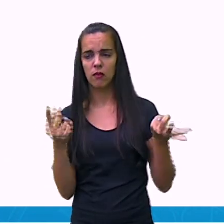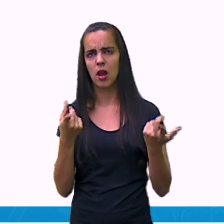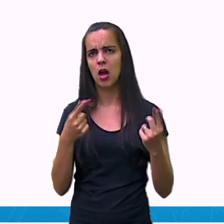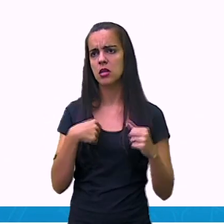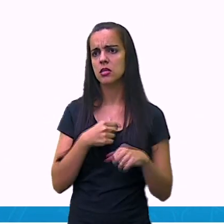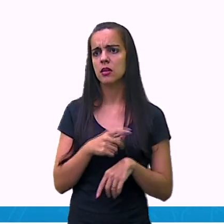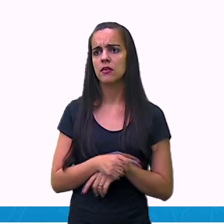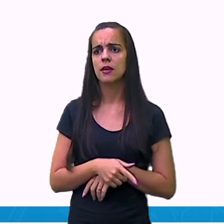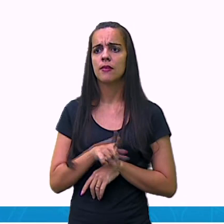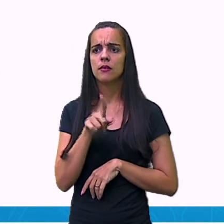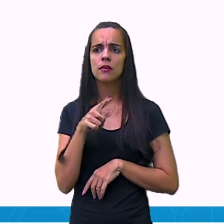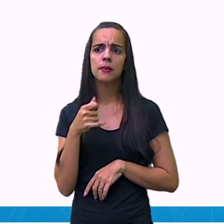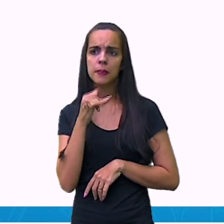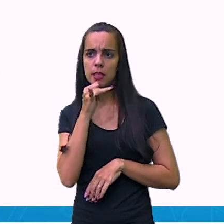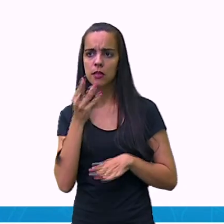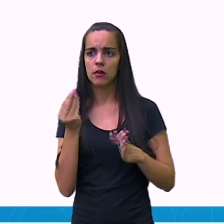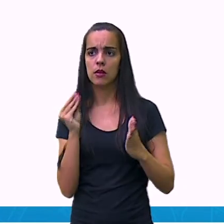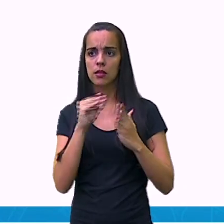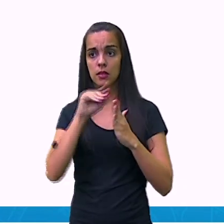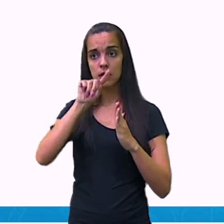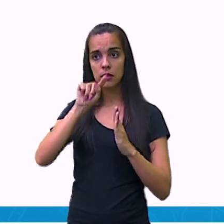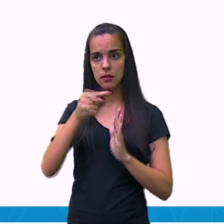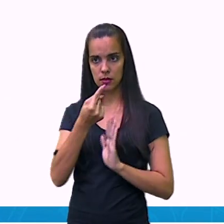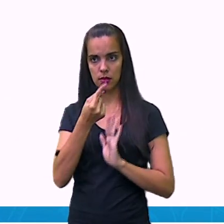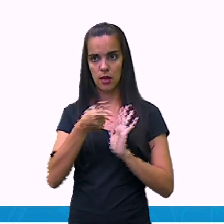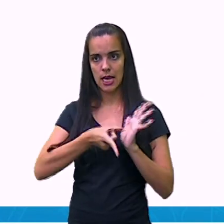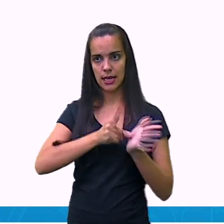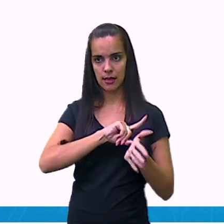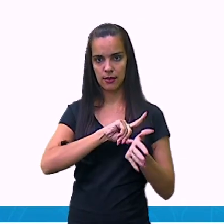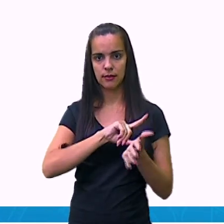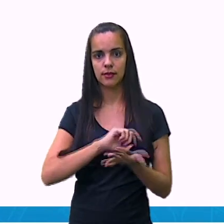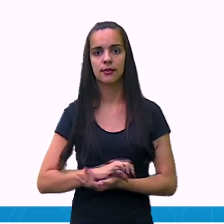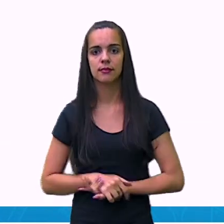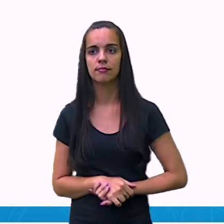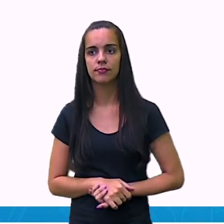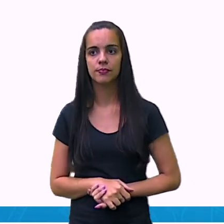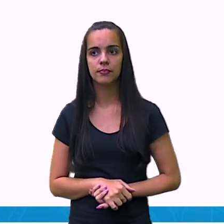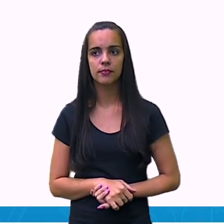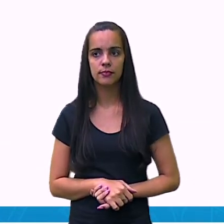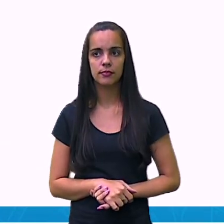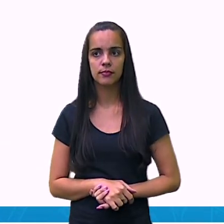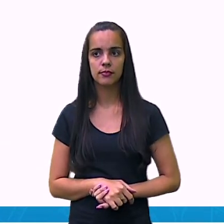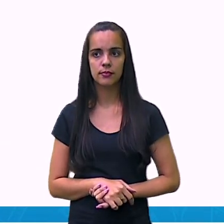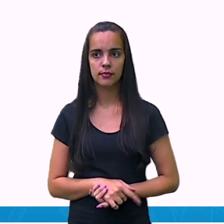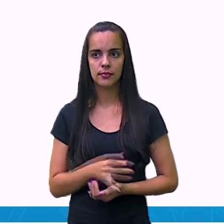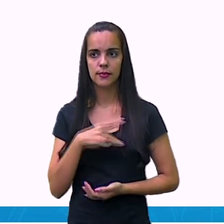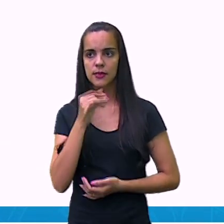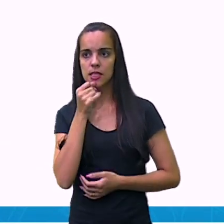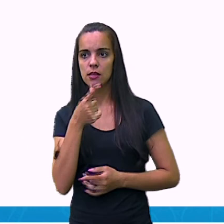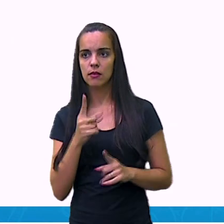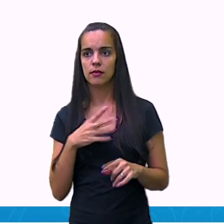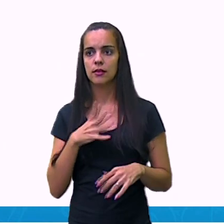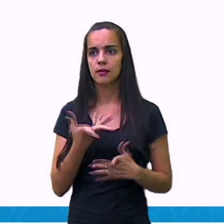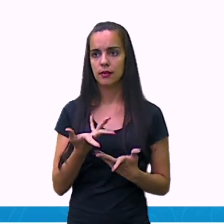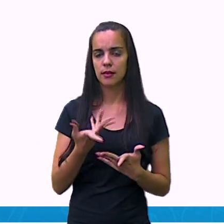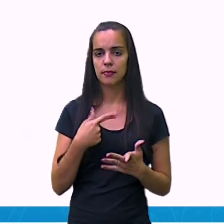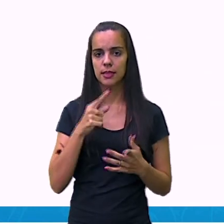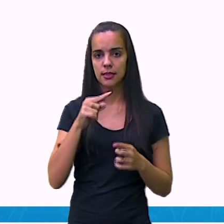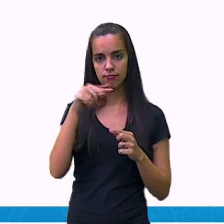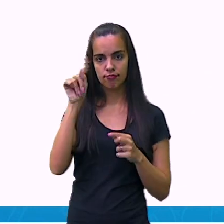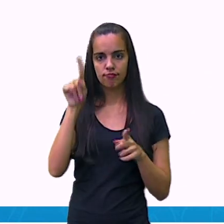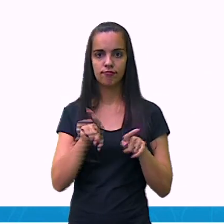oração, você coloca a vírgula antes dela. Mas com acento agudo no